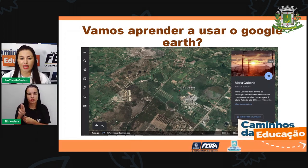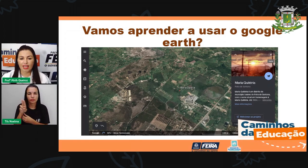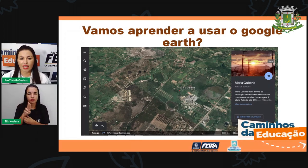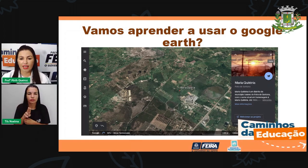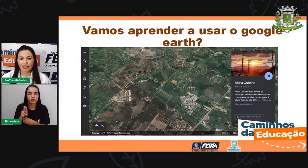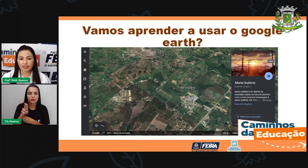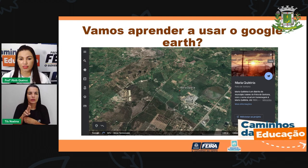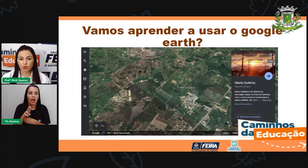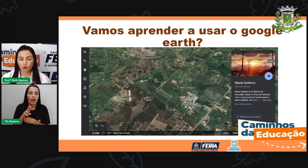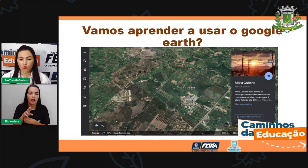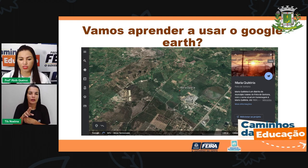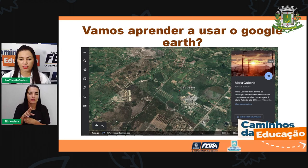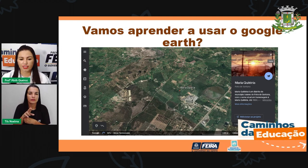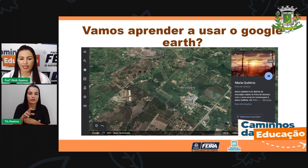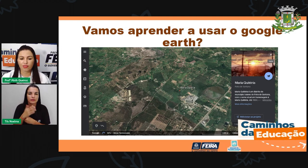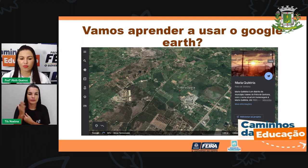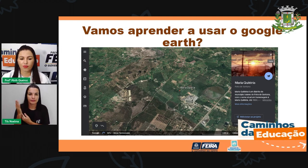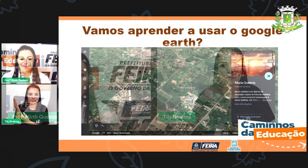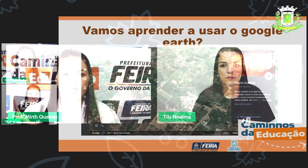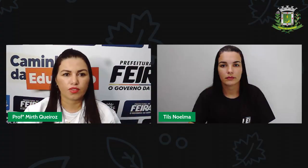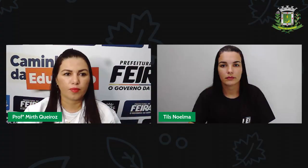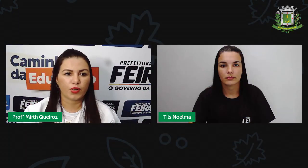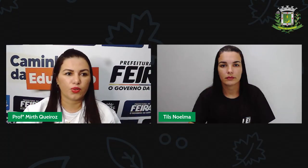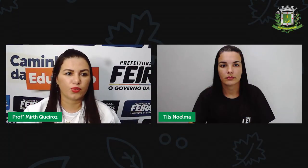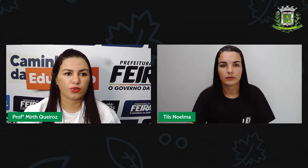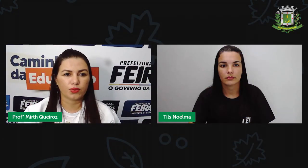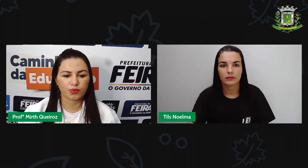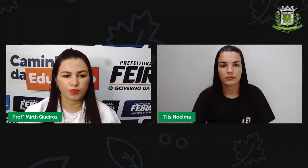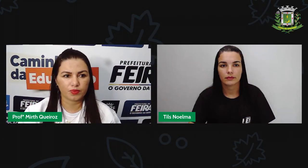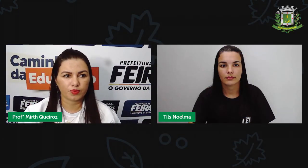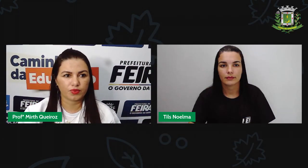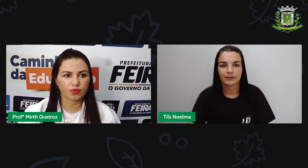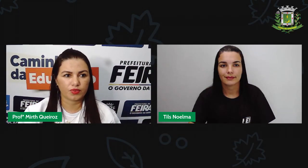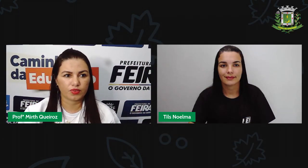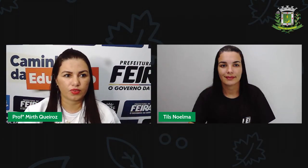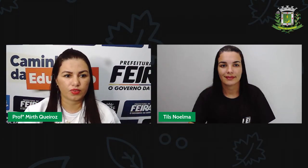esse Google It, certo? Pronto.